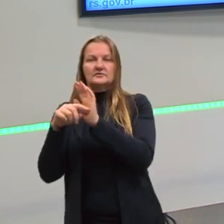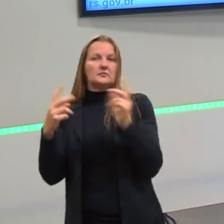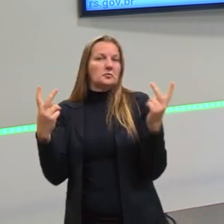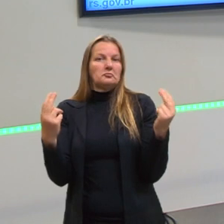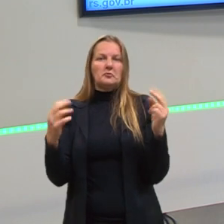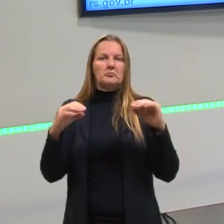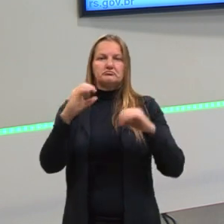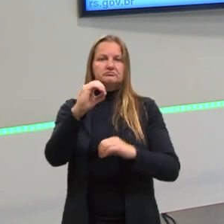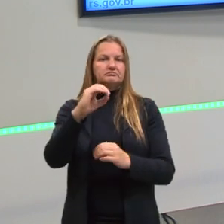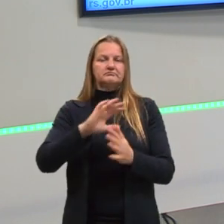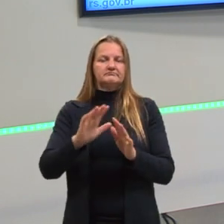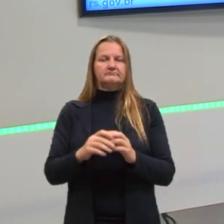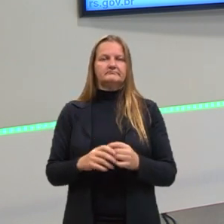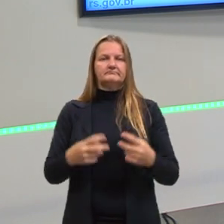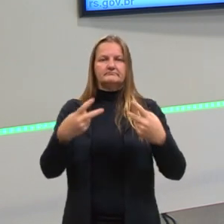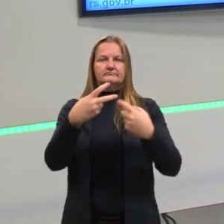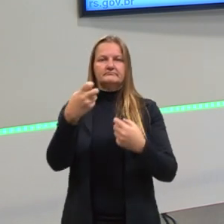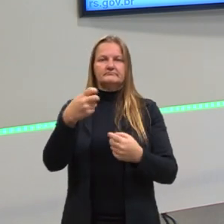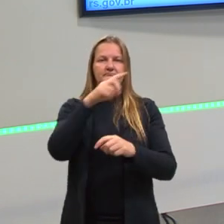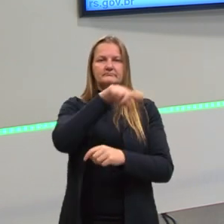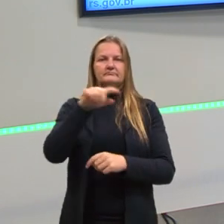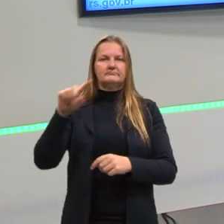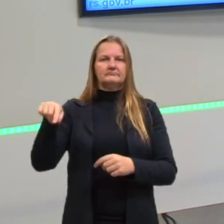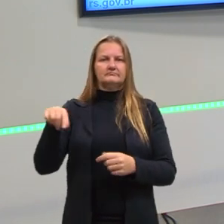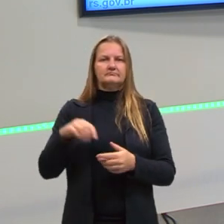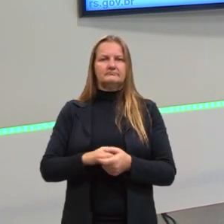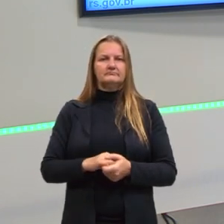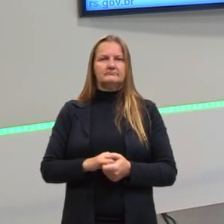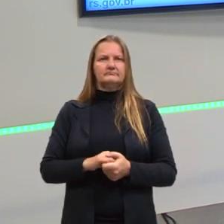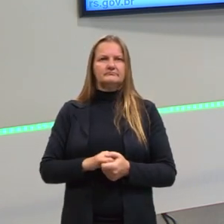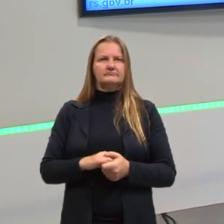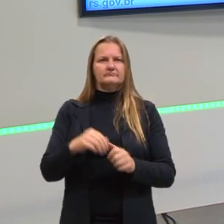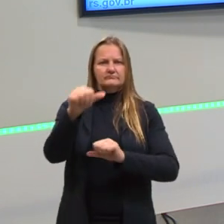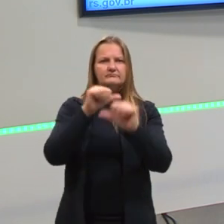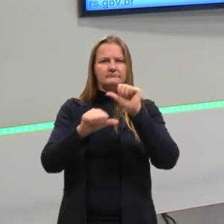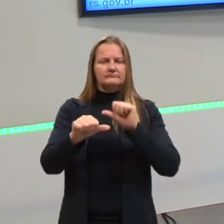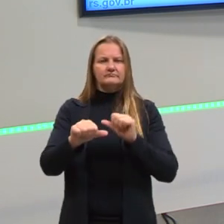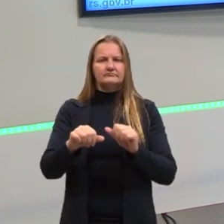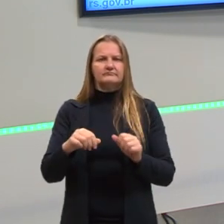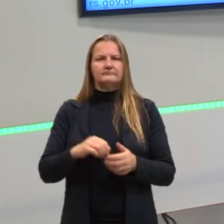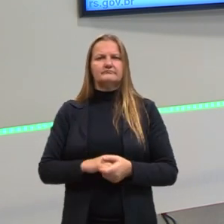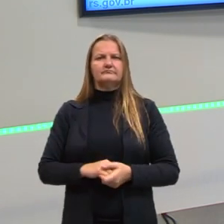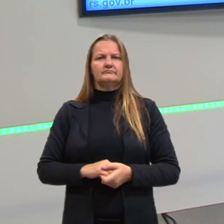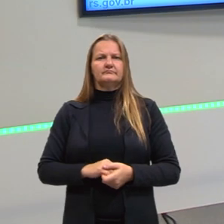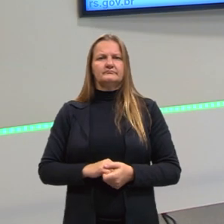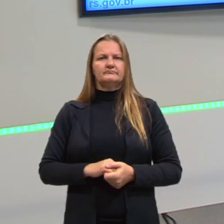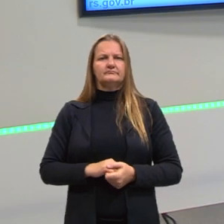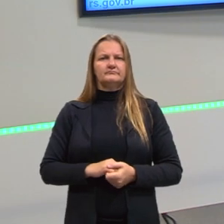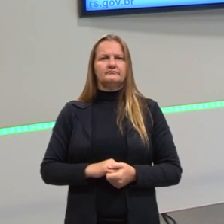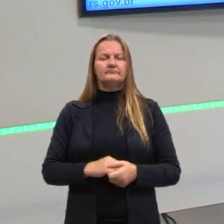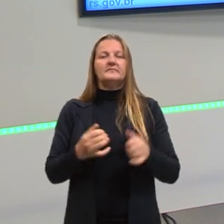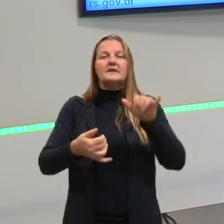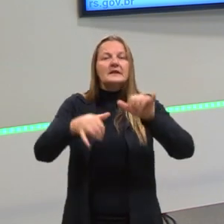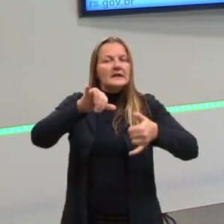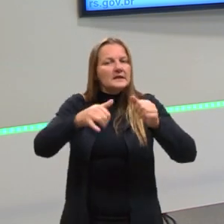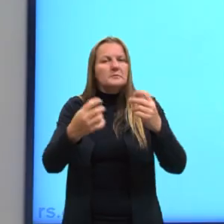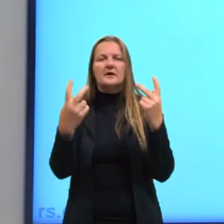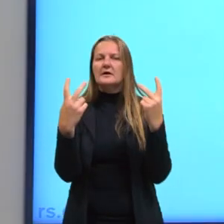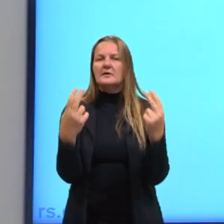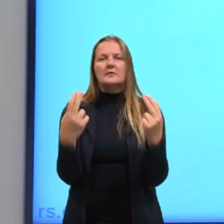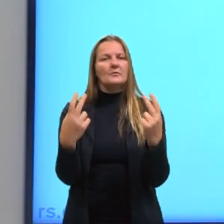o lado do do e da Igualdade eu troco sinal e aí se anula então na química é a